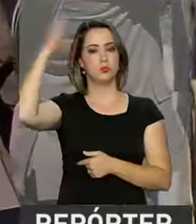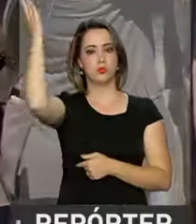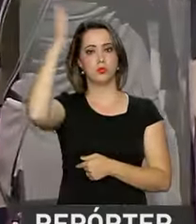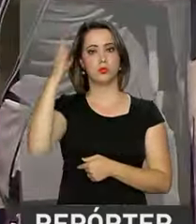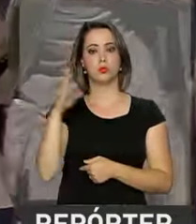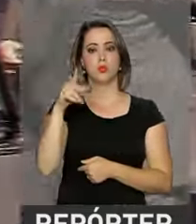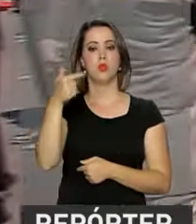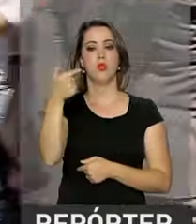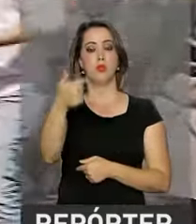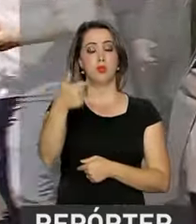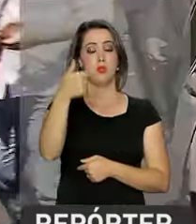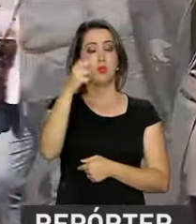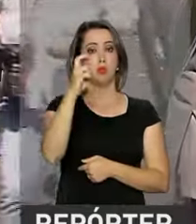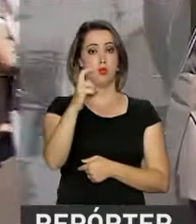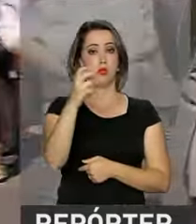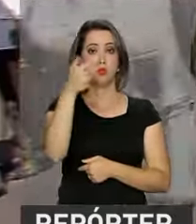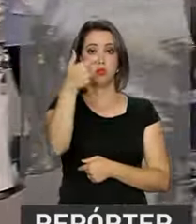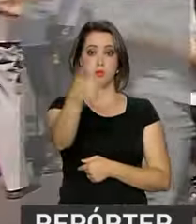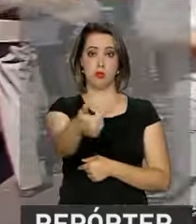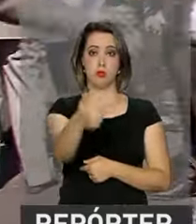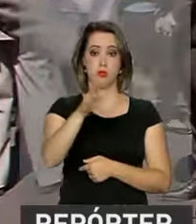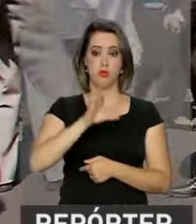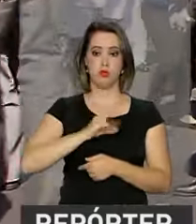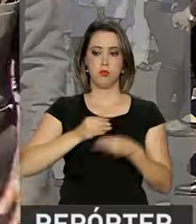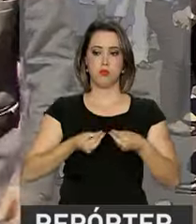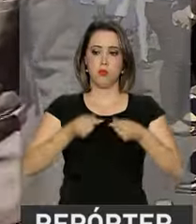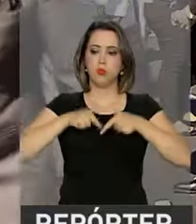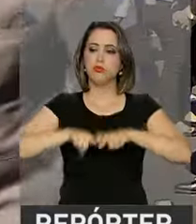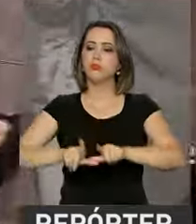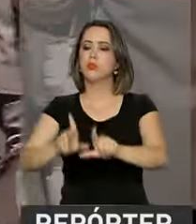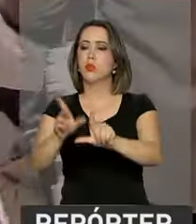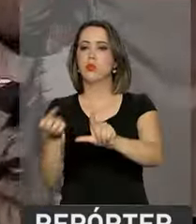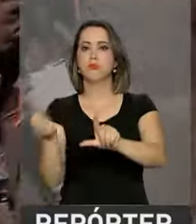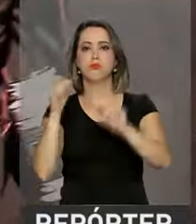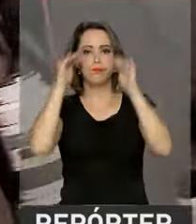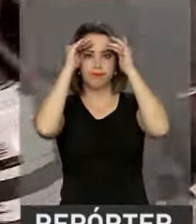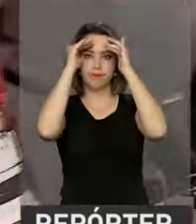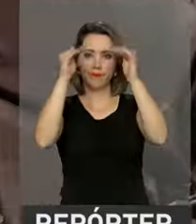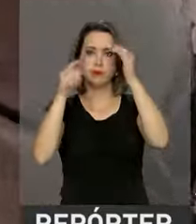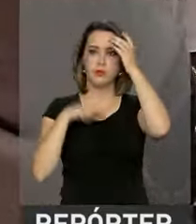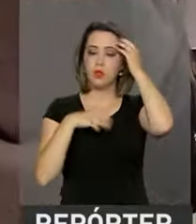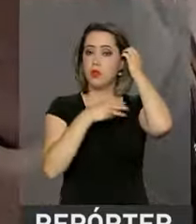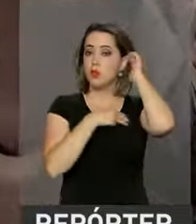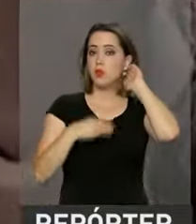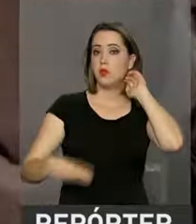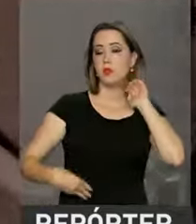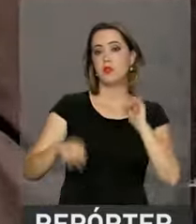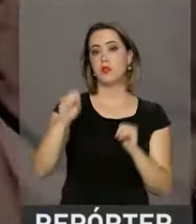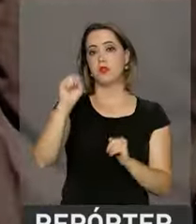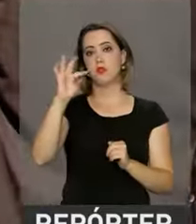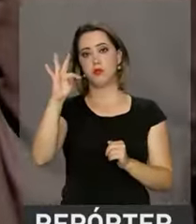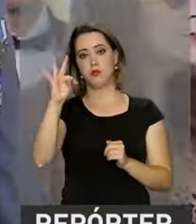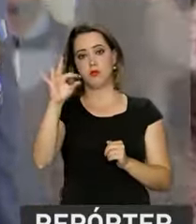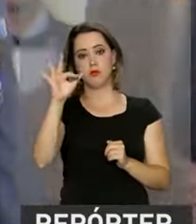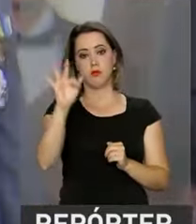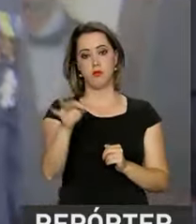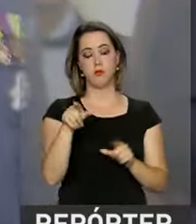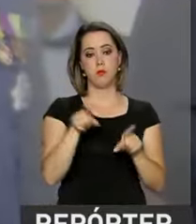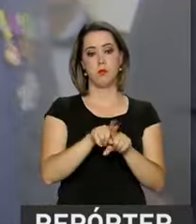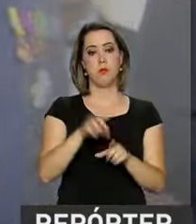252 personalidades homenageadas com a Ordem do Mérito Militar, entre elas ministros do Supremo Tribunal